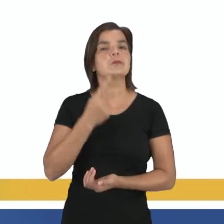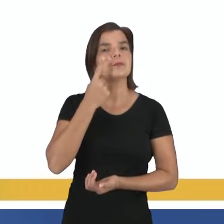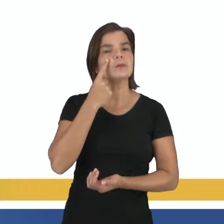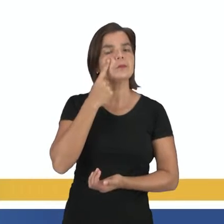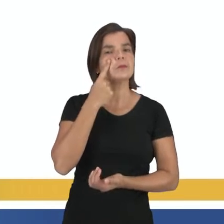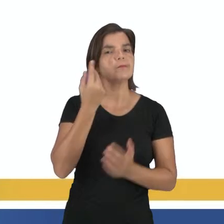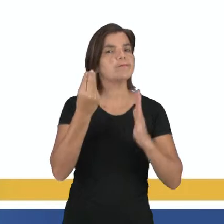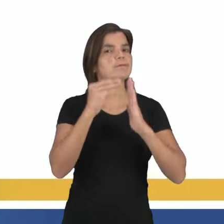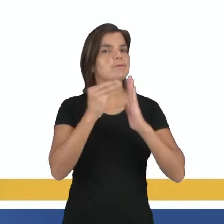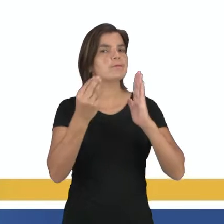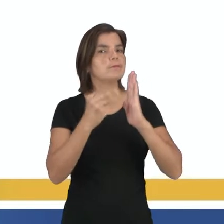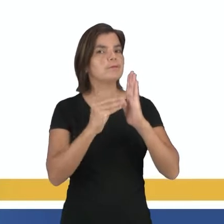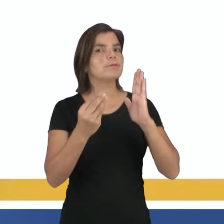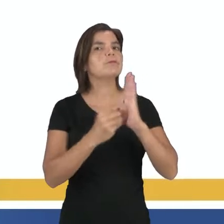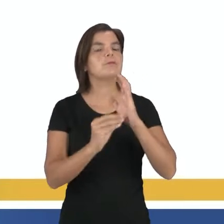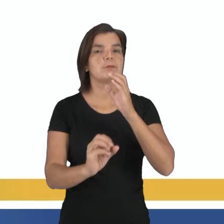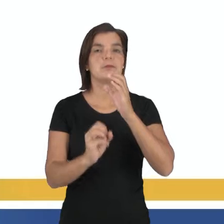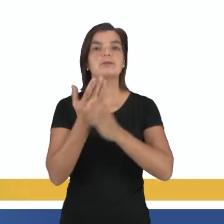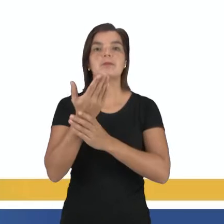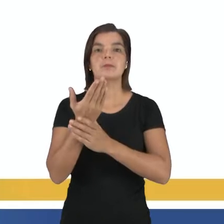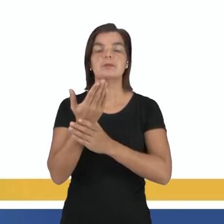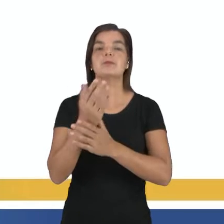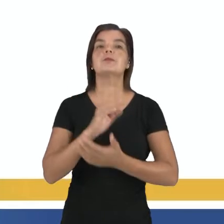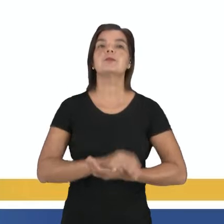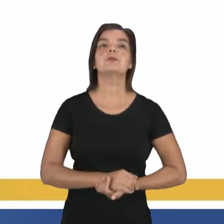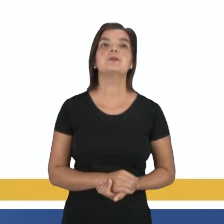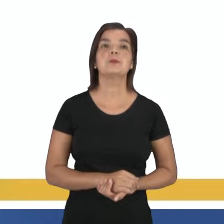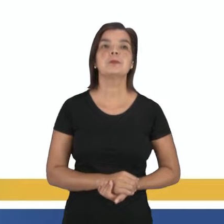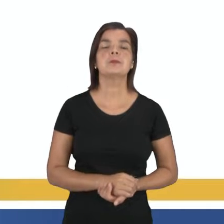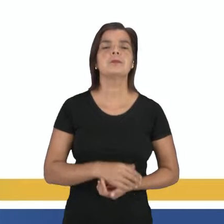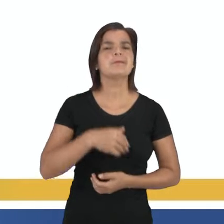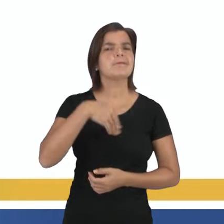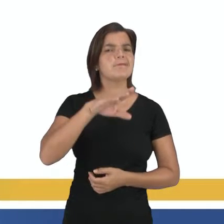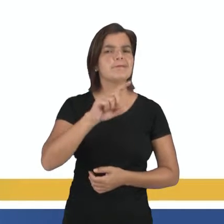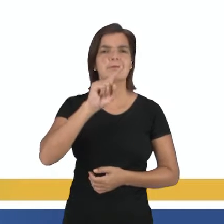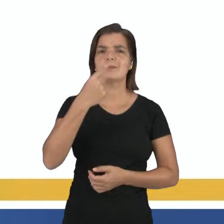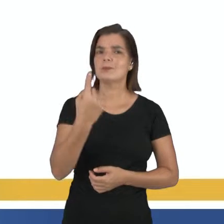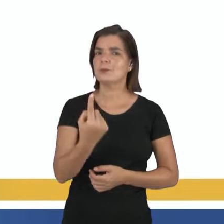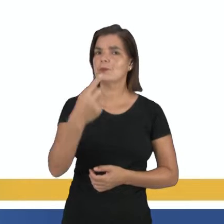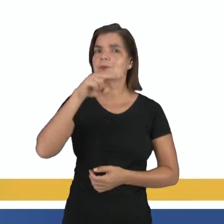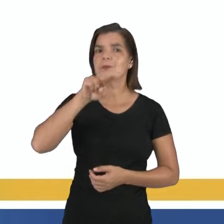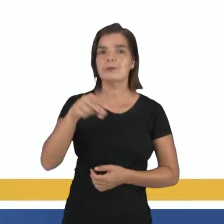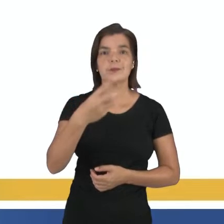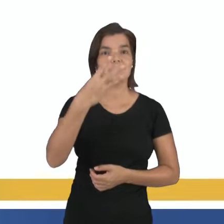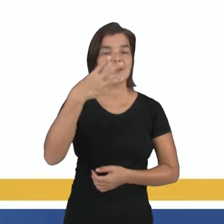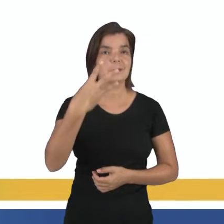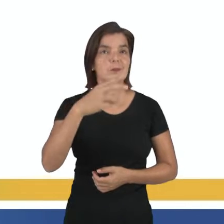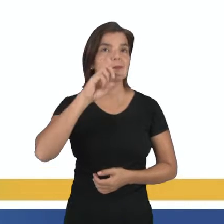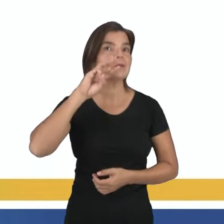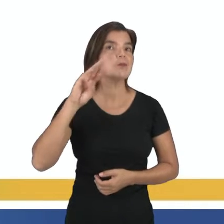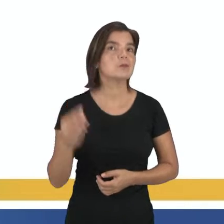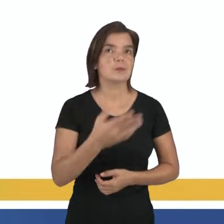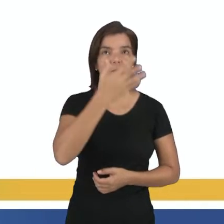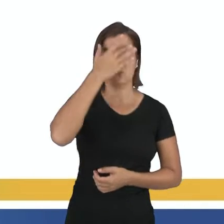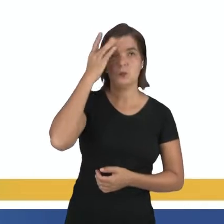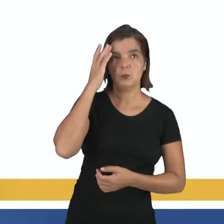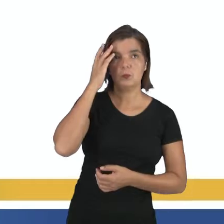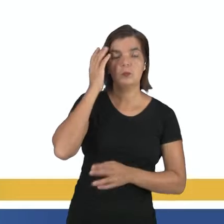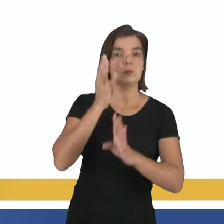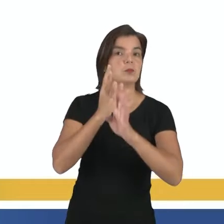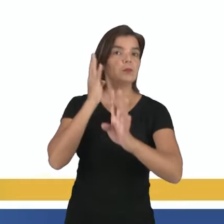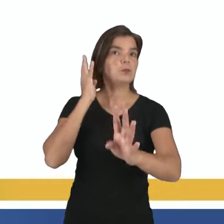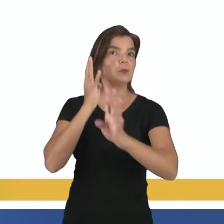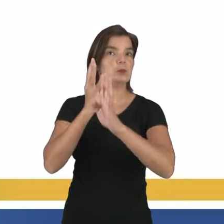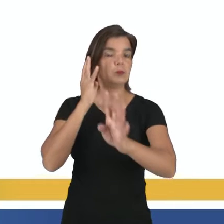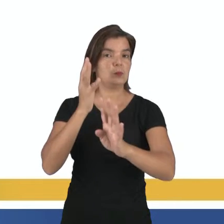vai colocar alguns destaques que aconteceram que o IBGE divulgou. Mais de 1,3 milhão de pessoas entraram